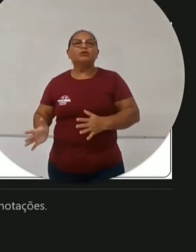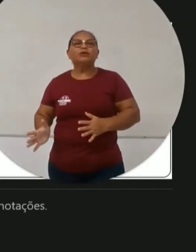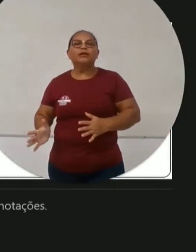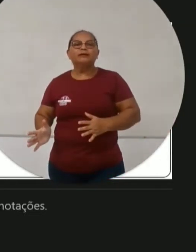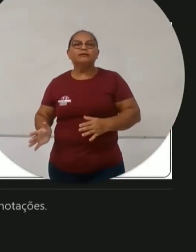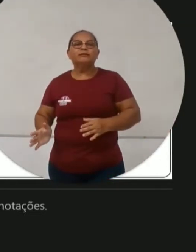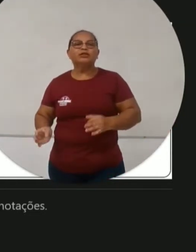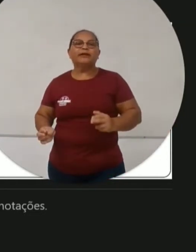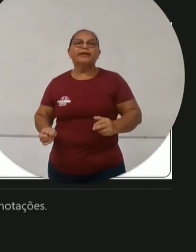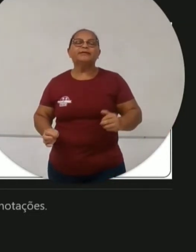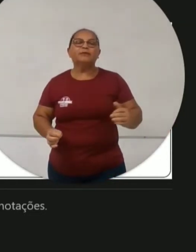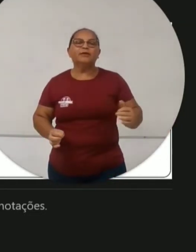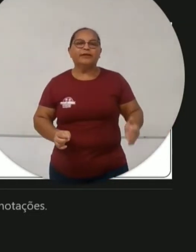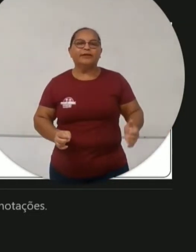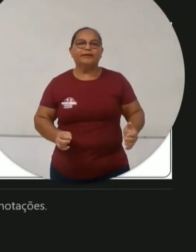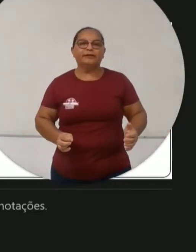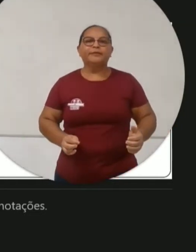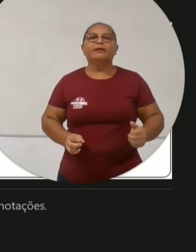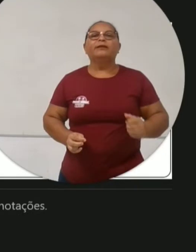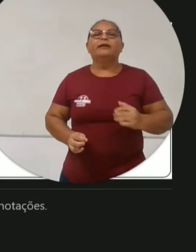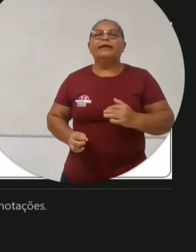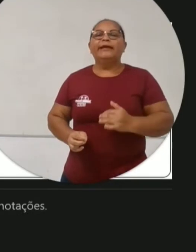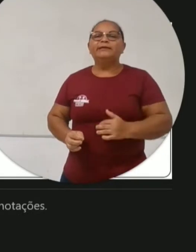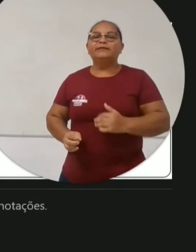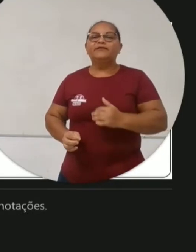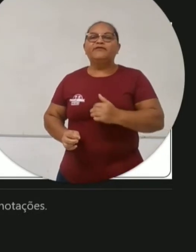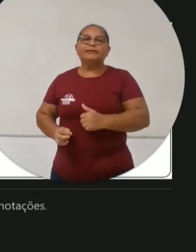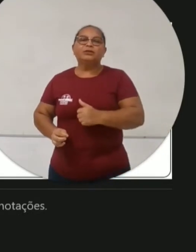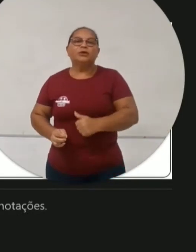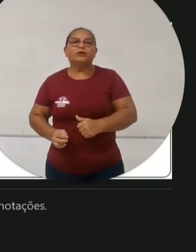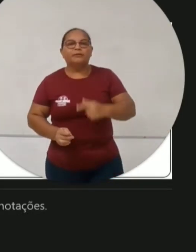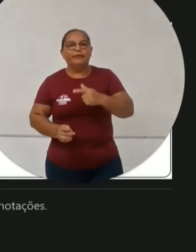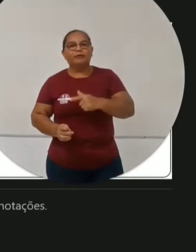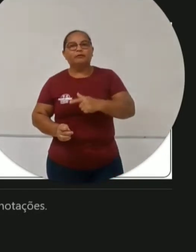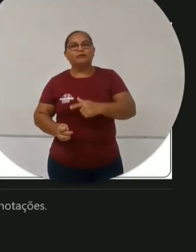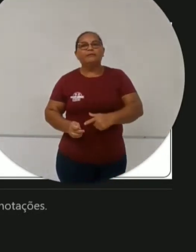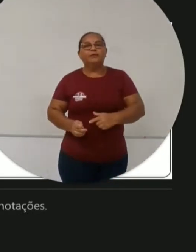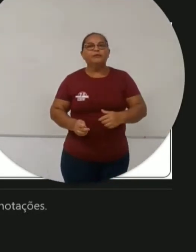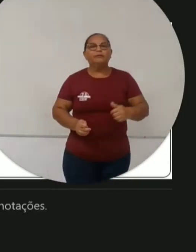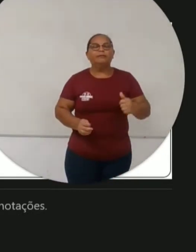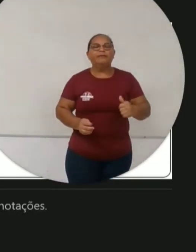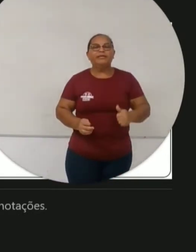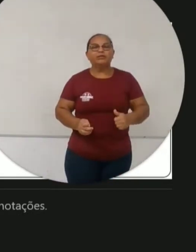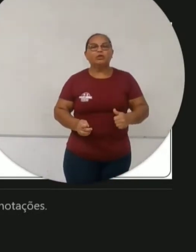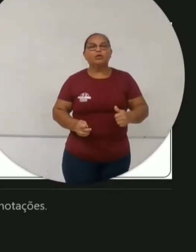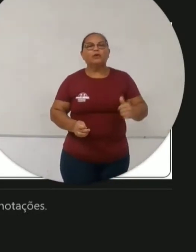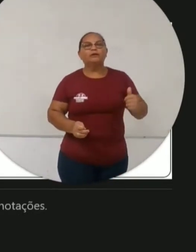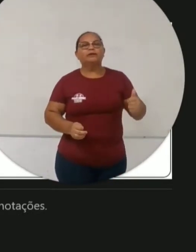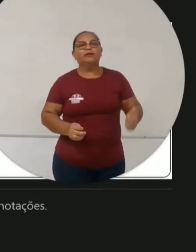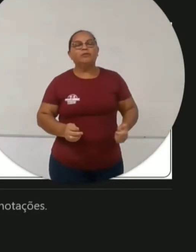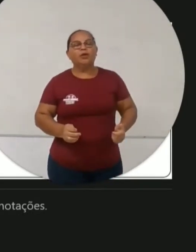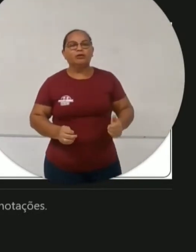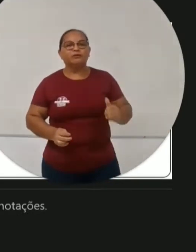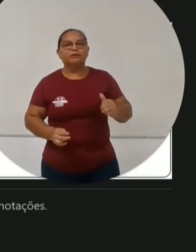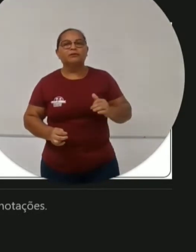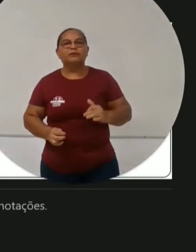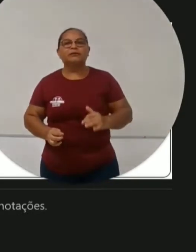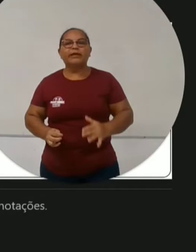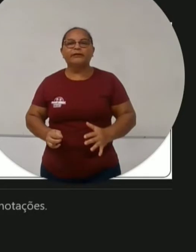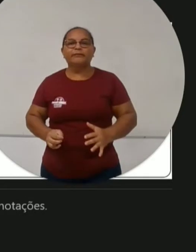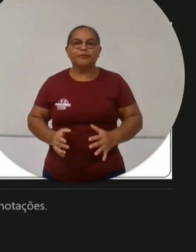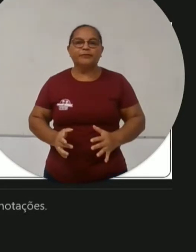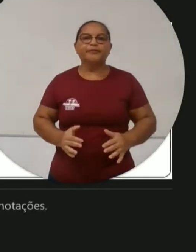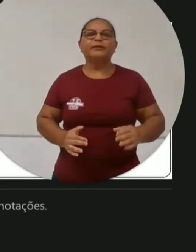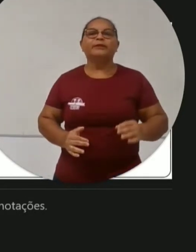flexiona de três maneiras. Ele se flexiona pelo tempo, pessoa e modo. Tempo,